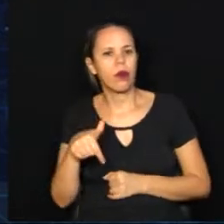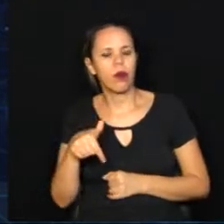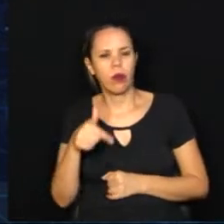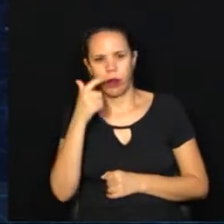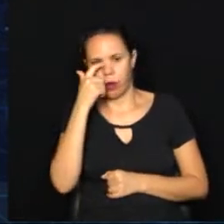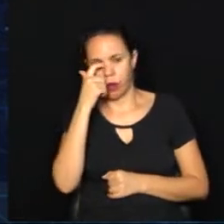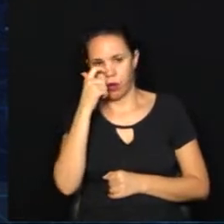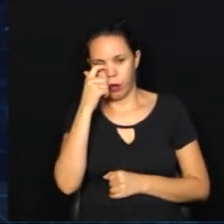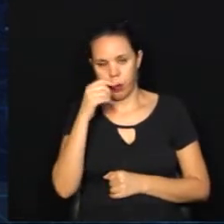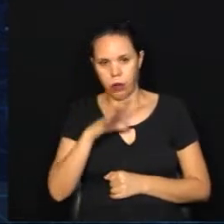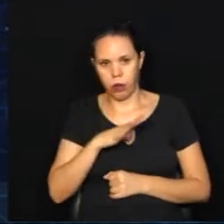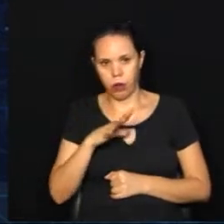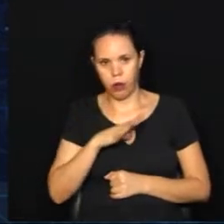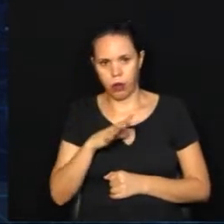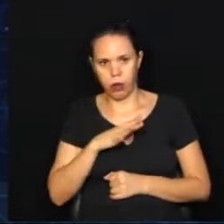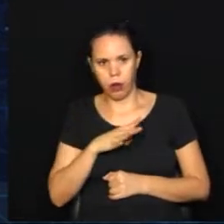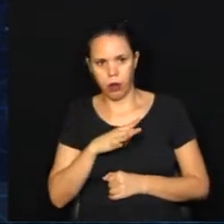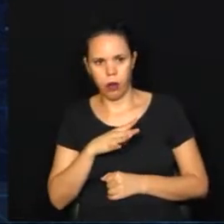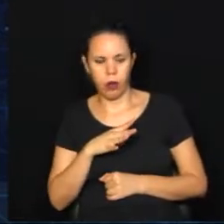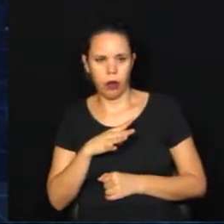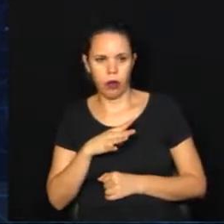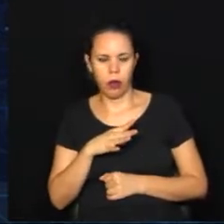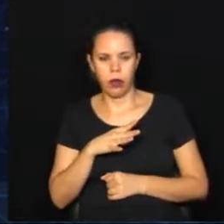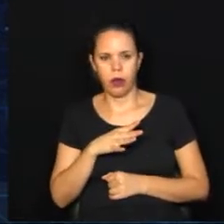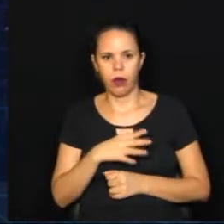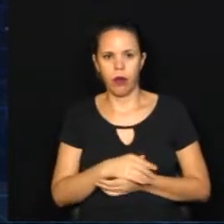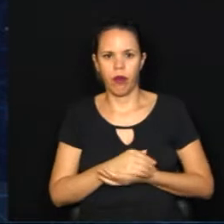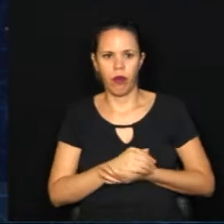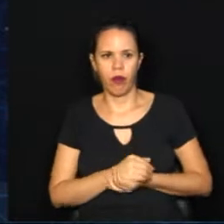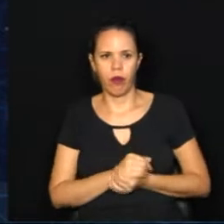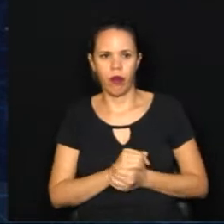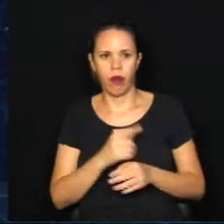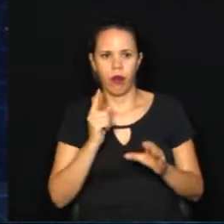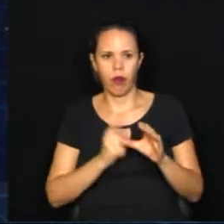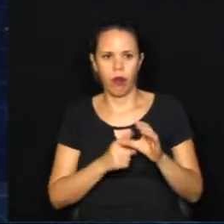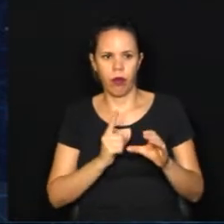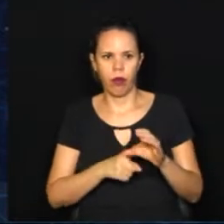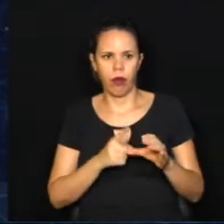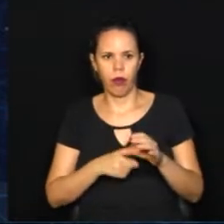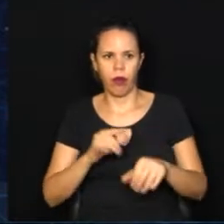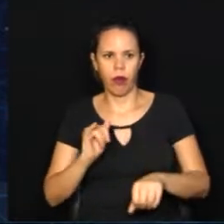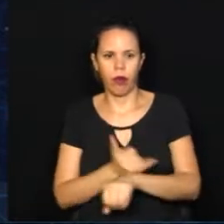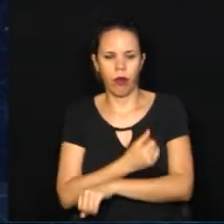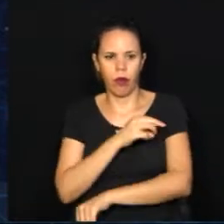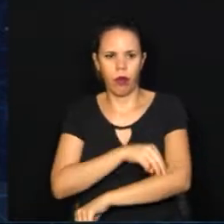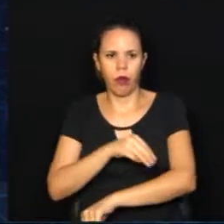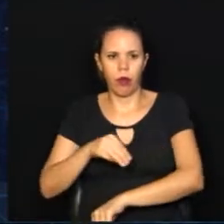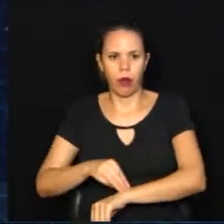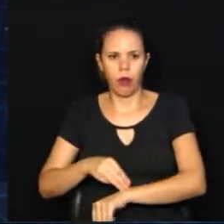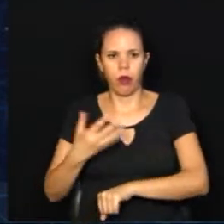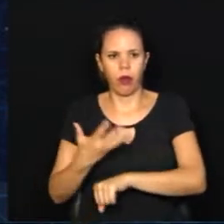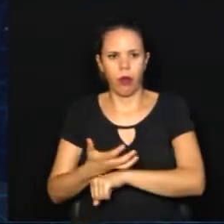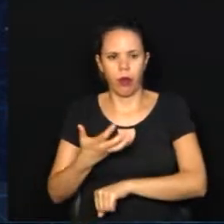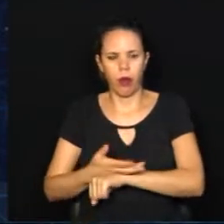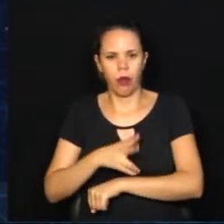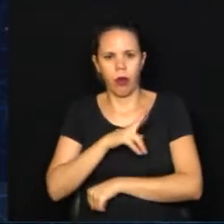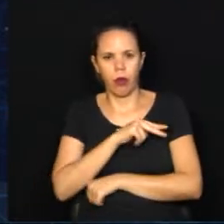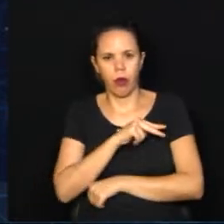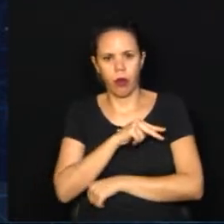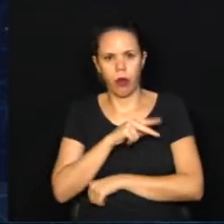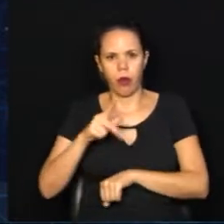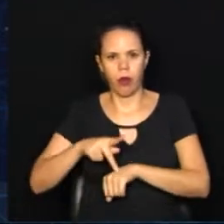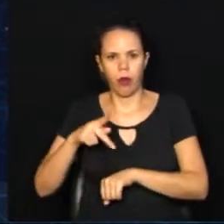aparecem as cidades de... Vamos aguardar aqui a nossa tela sendo trocada: Cosmópolis, Jaguariúna, Montemor,